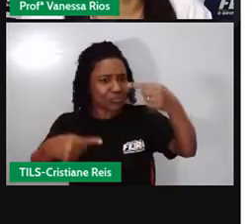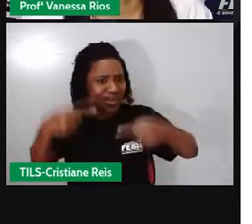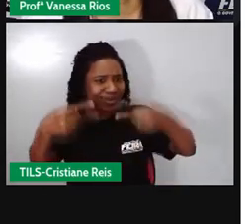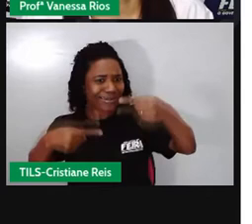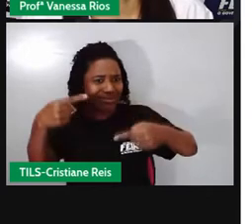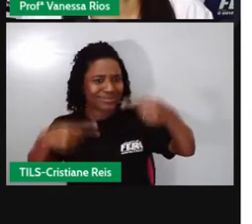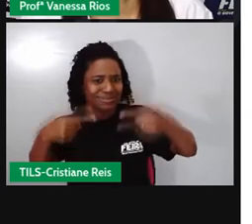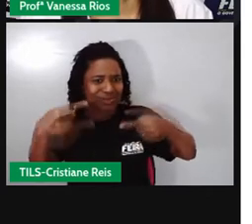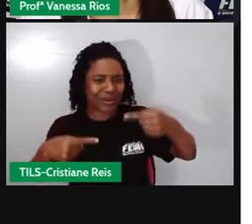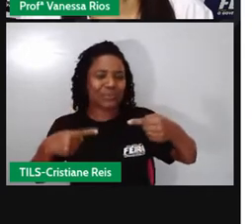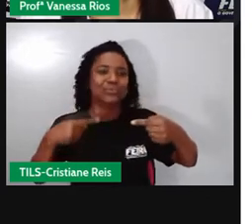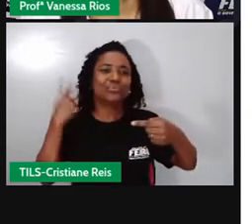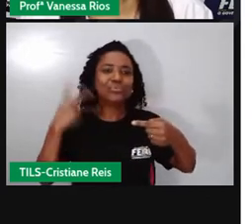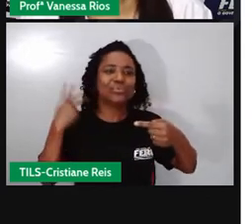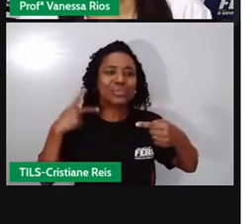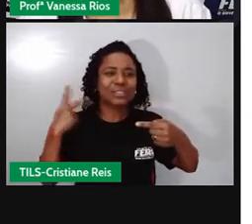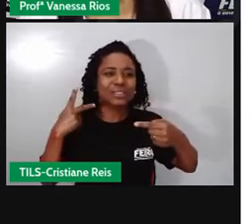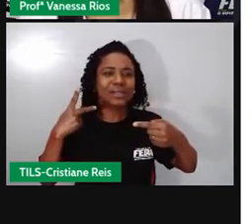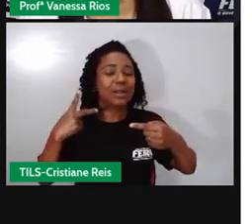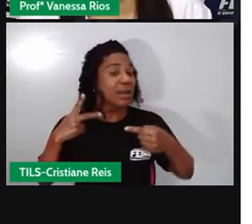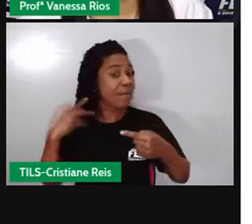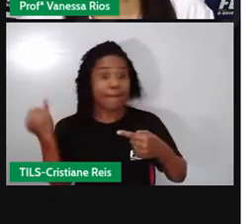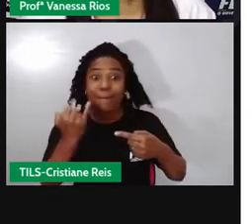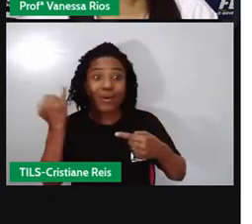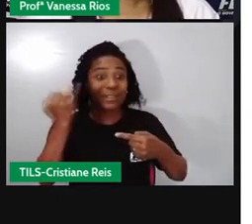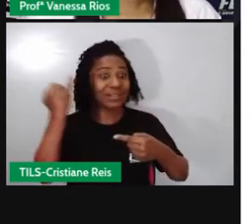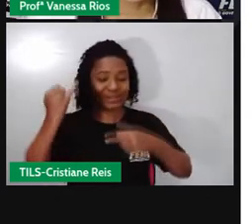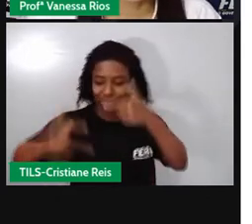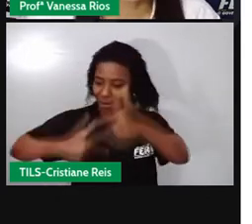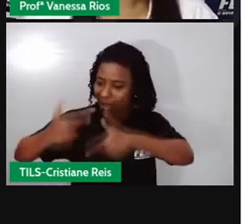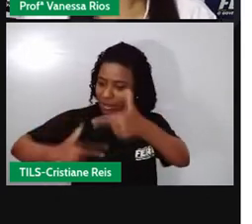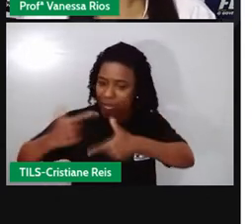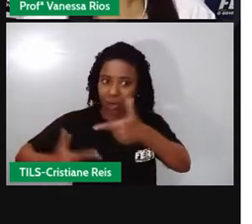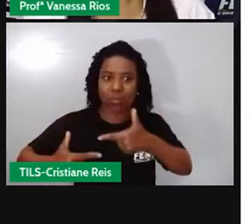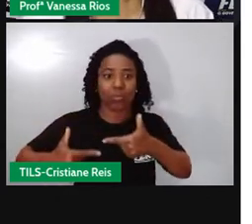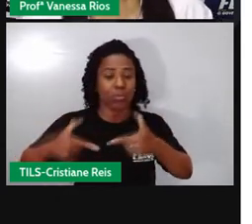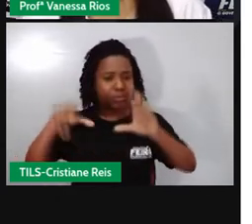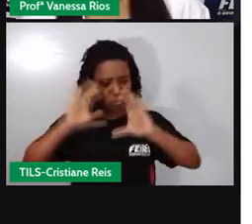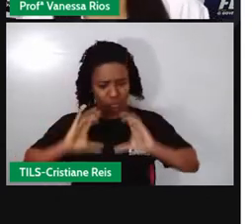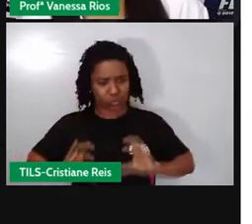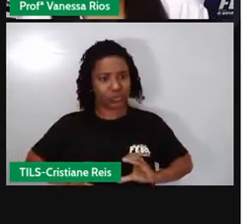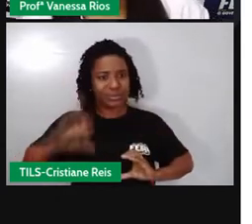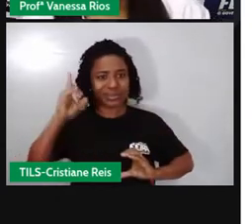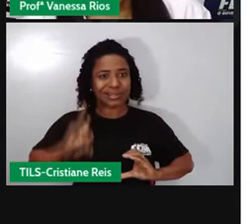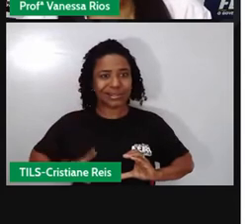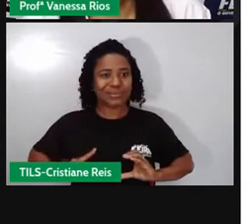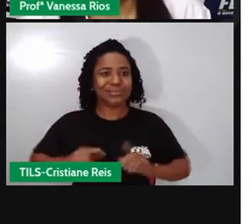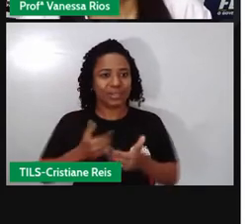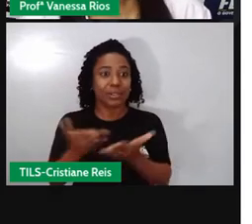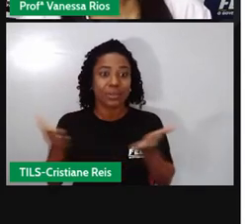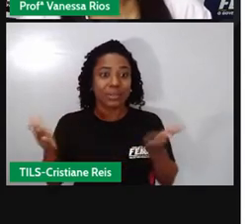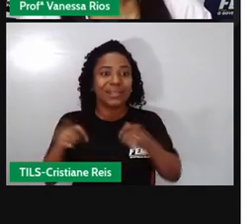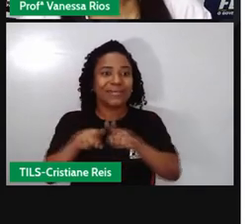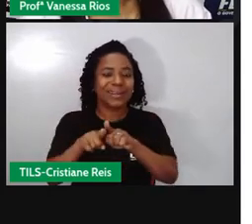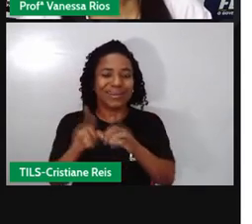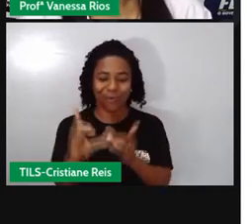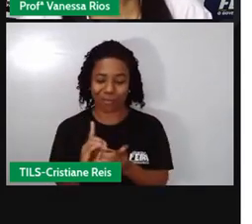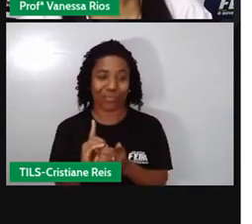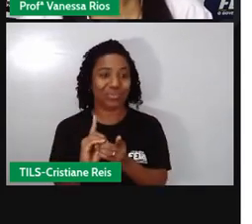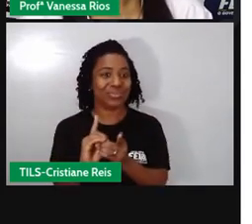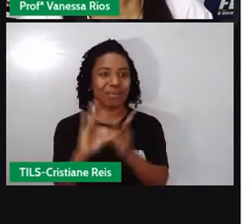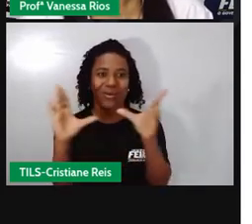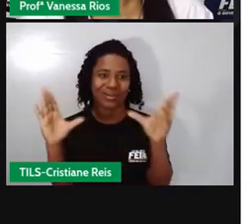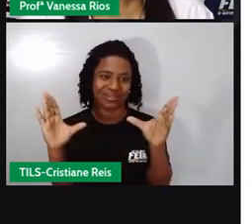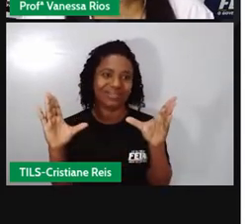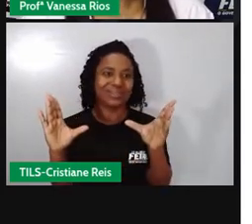tem no exercício da cidadania como um processo democrático, e também na importância